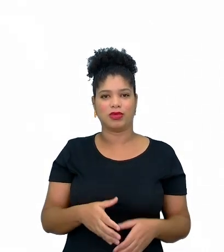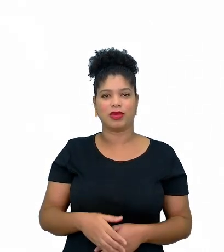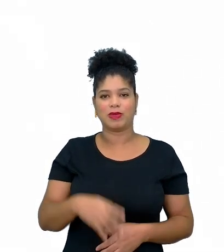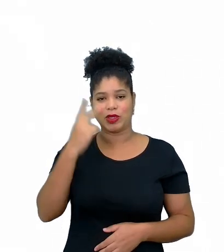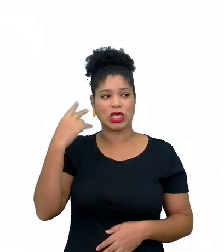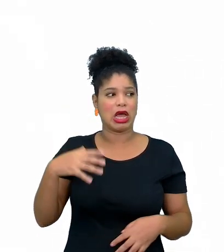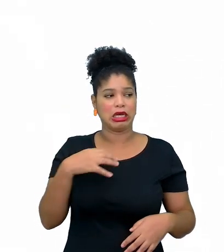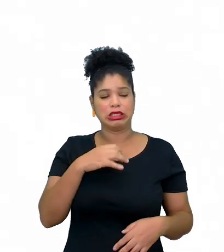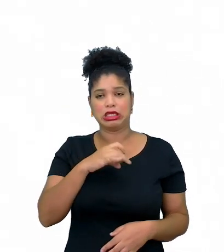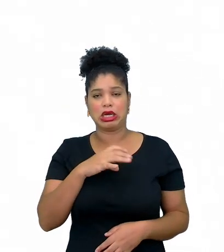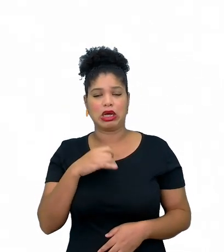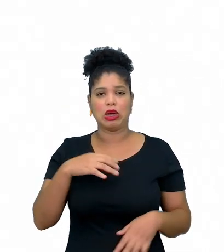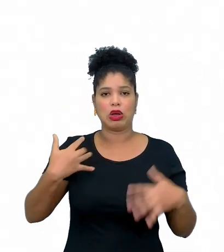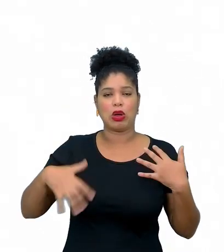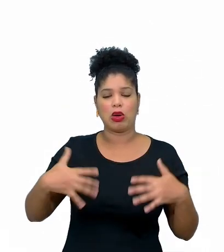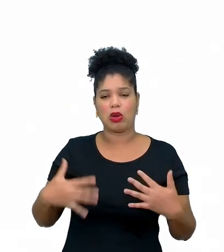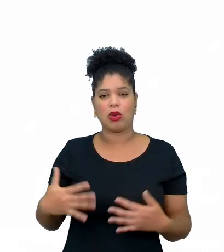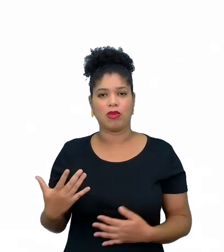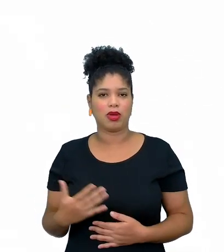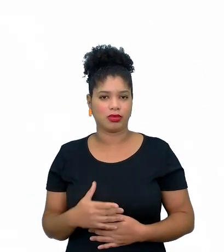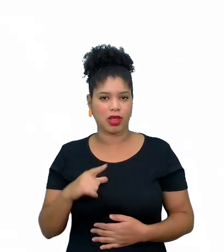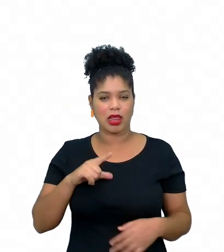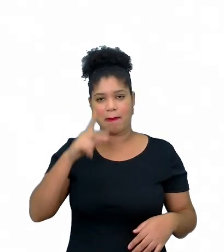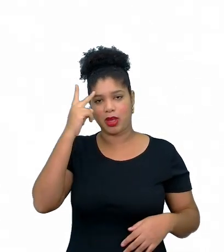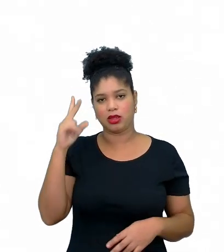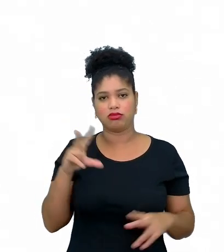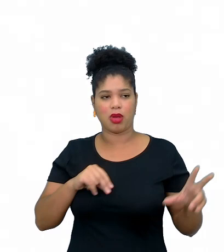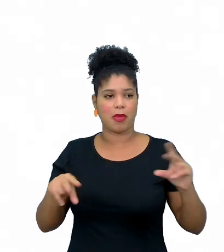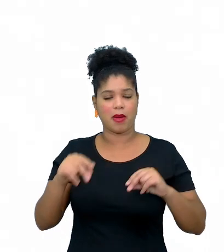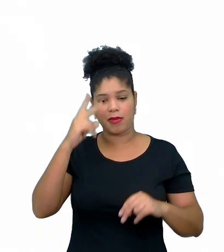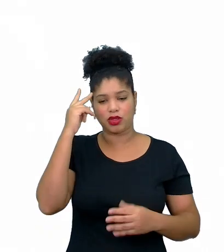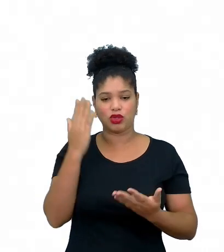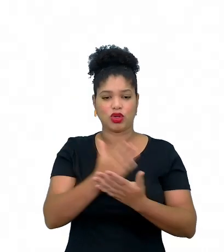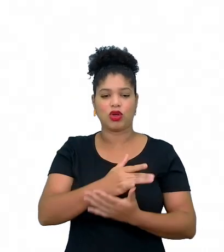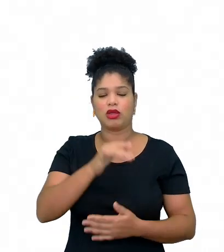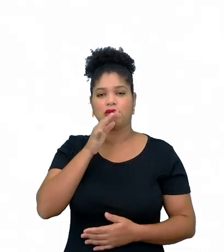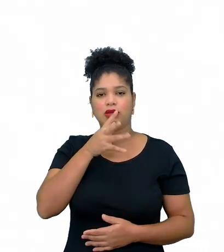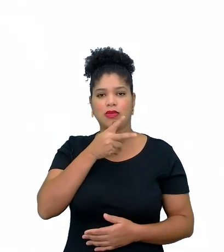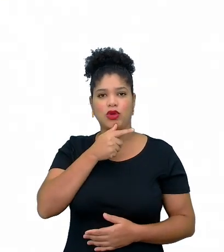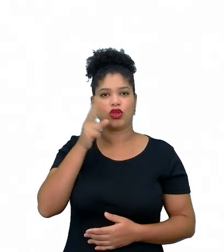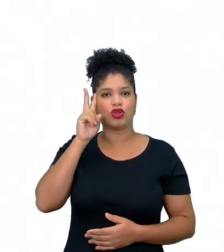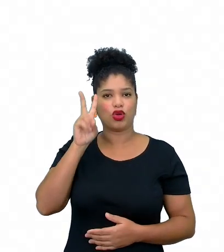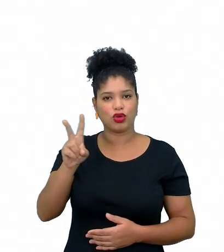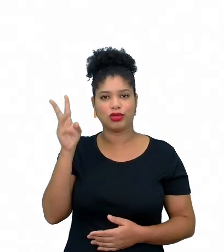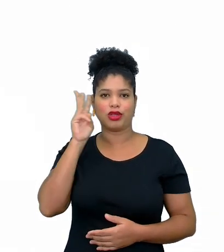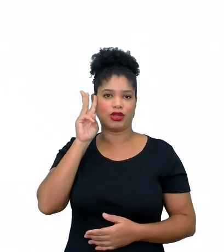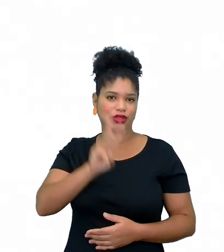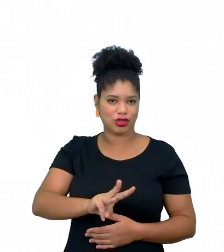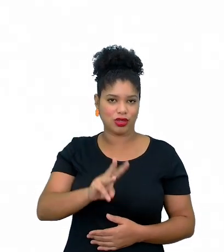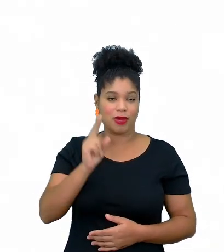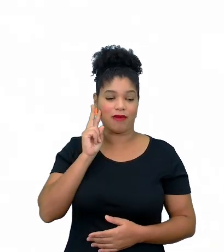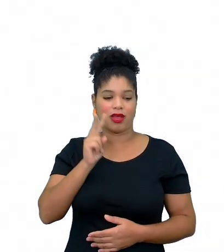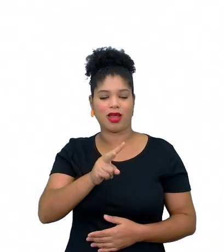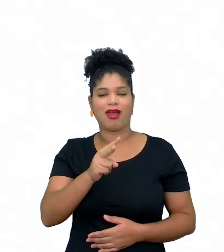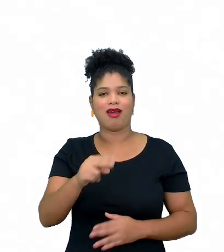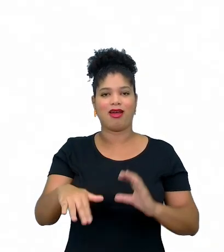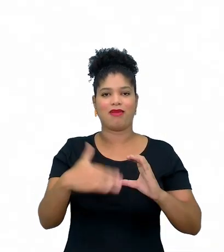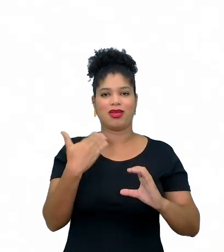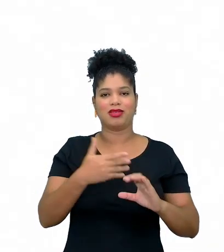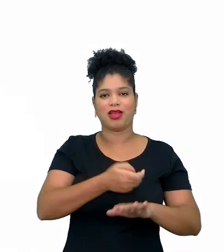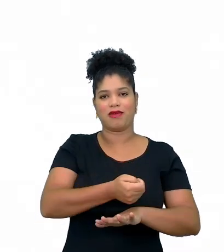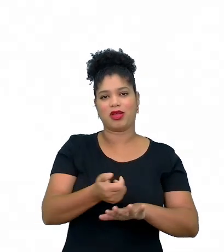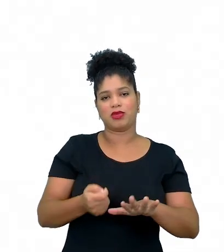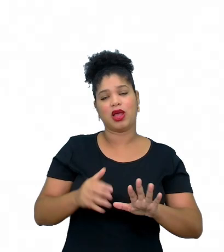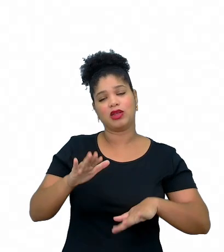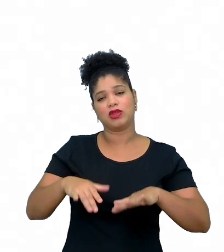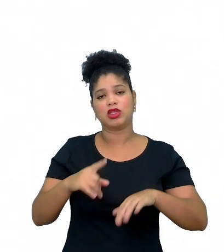pânico, para causar um pouco de alvoroço. Muitas pessoas demoraram 2, 3 dias para descobrir que aquilo era uma fake news. Talvez por